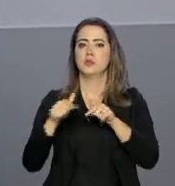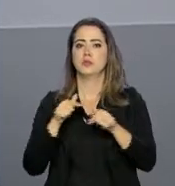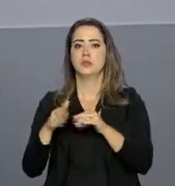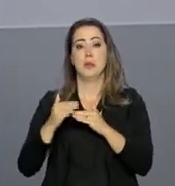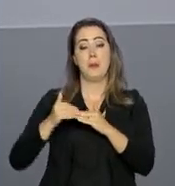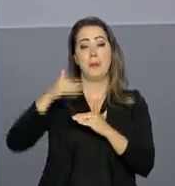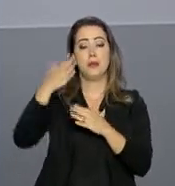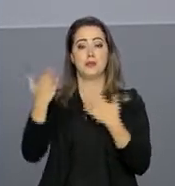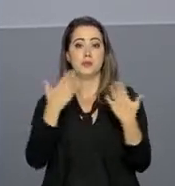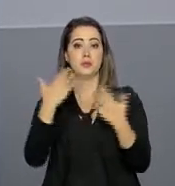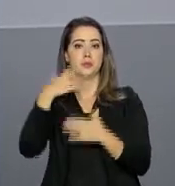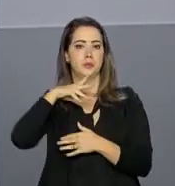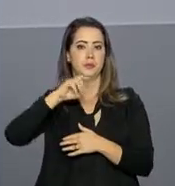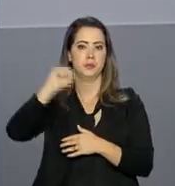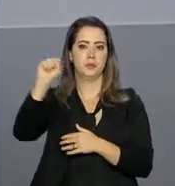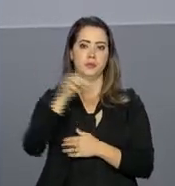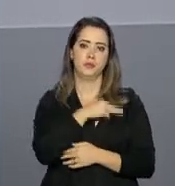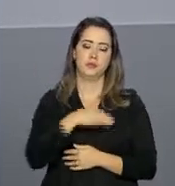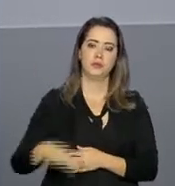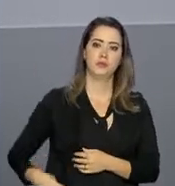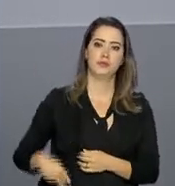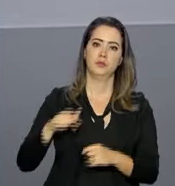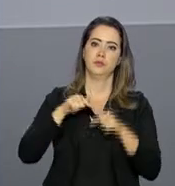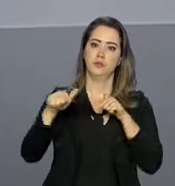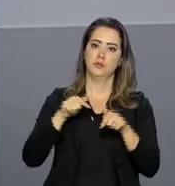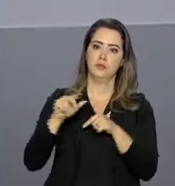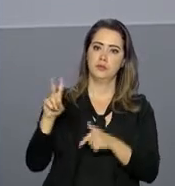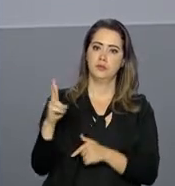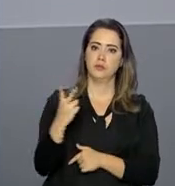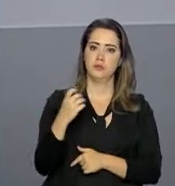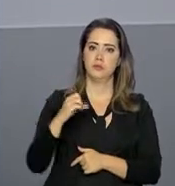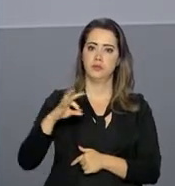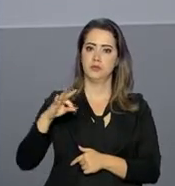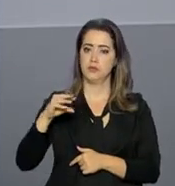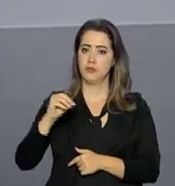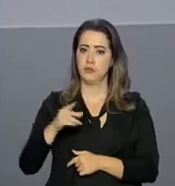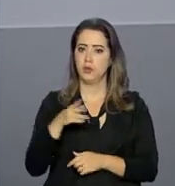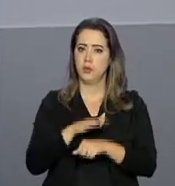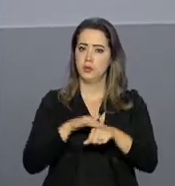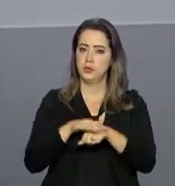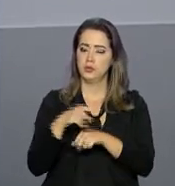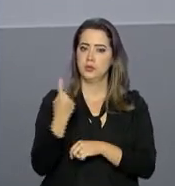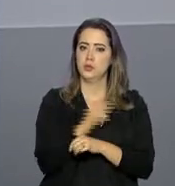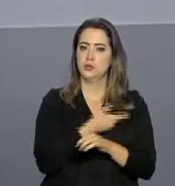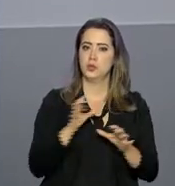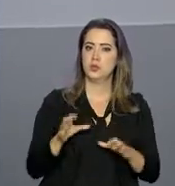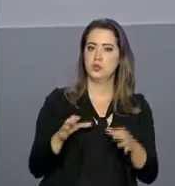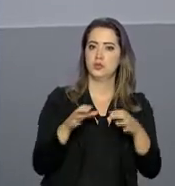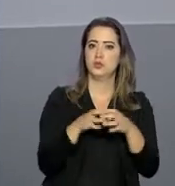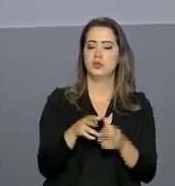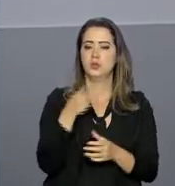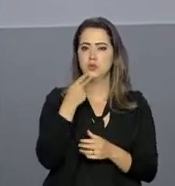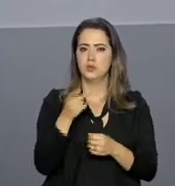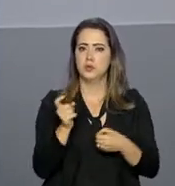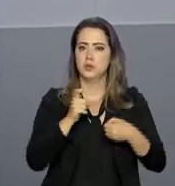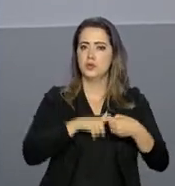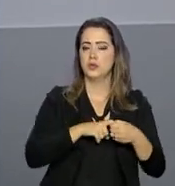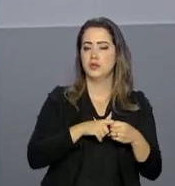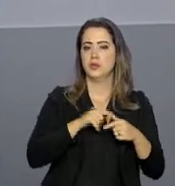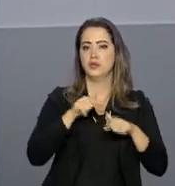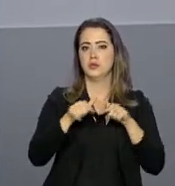trabalho a mais do que em abril o ministro do trabalho elton eo buraco sou com a nossa reportagem sobre a recuperação do emprego